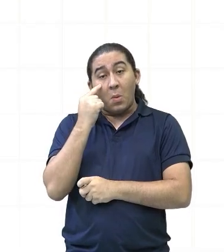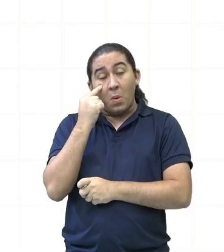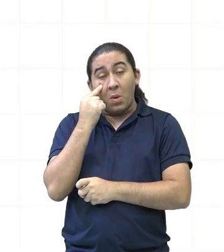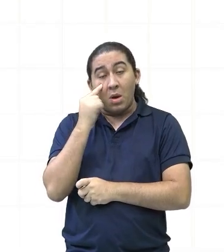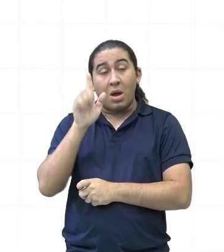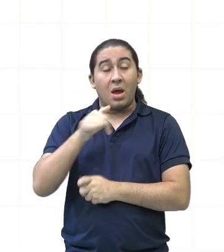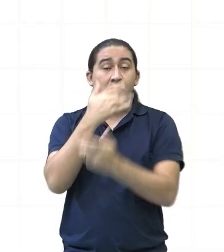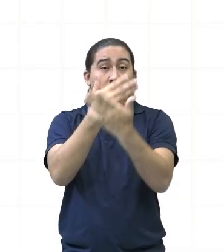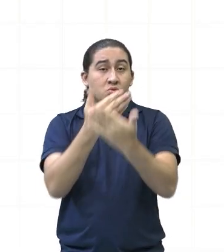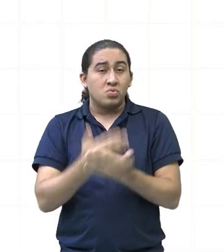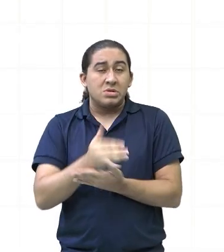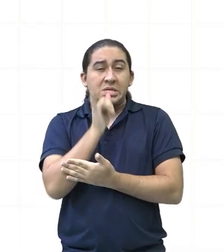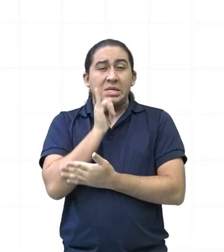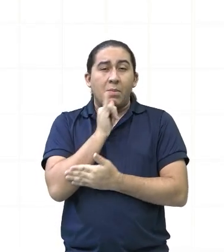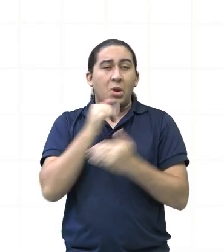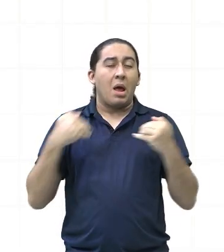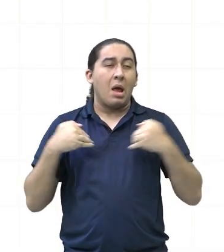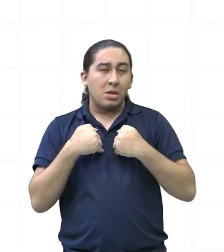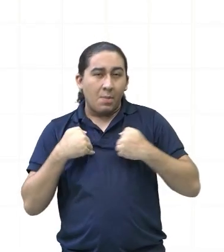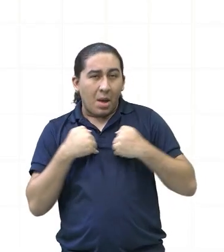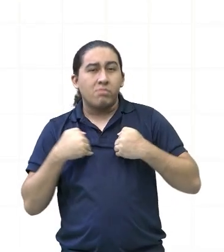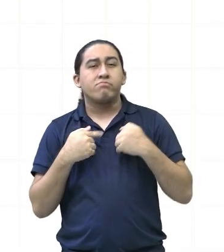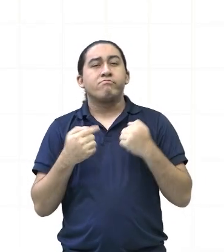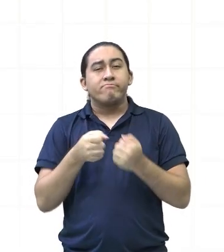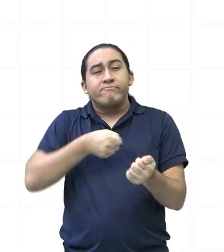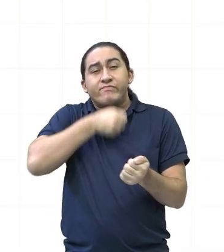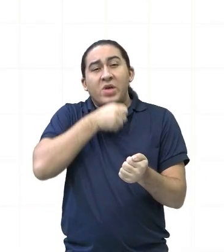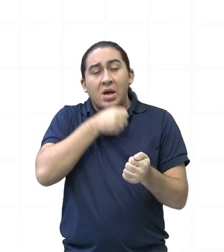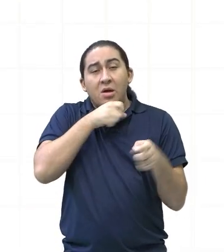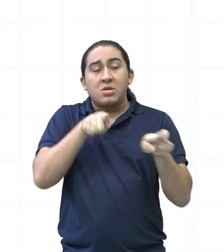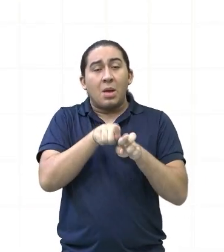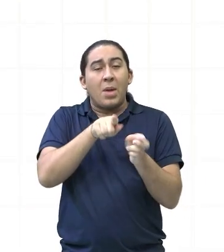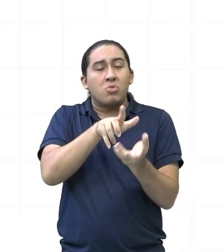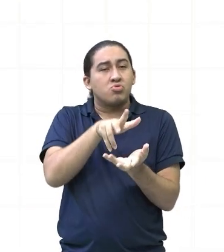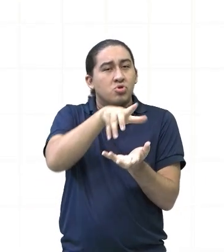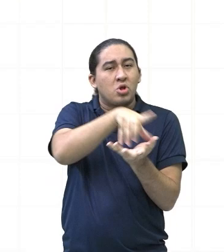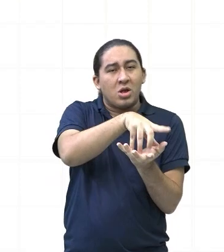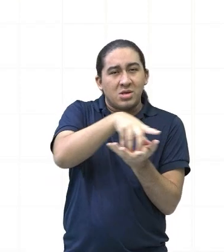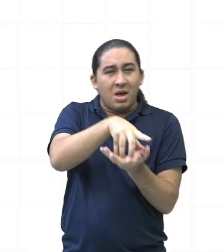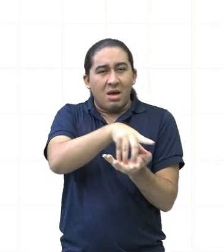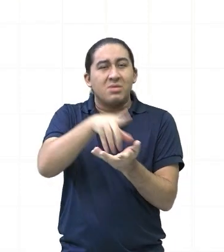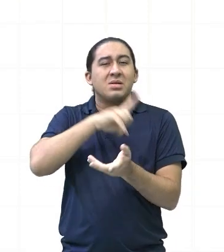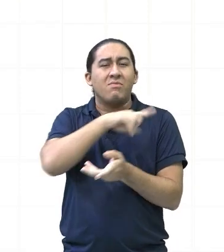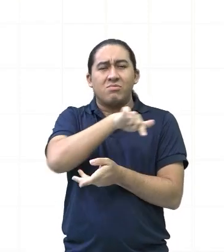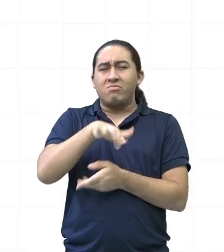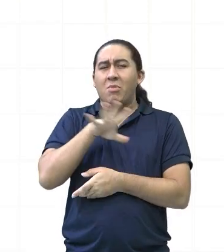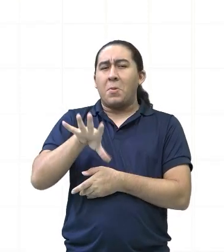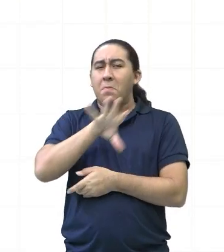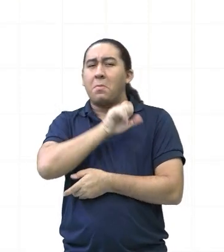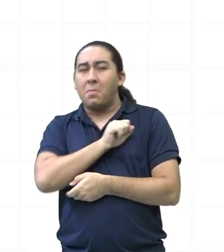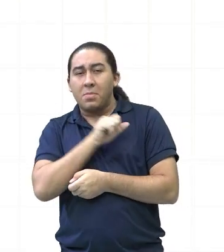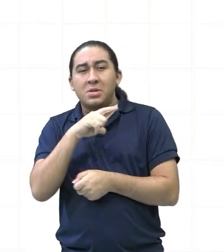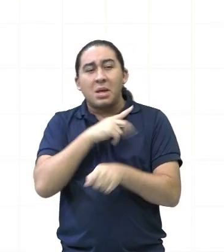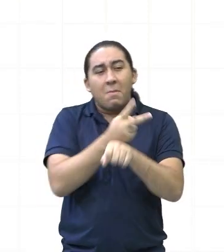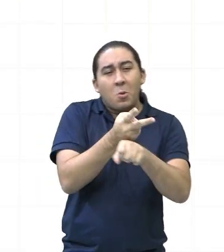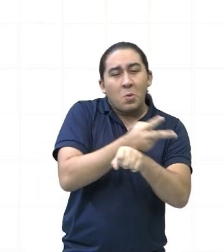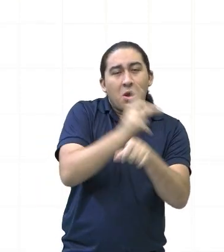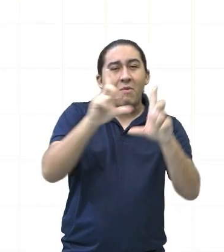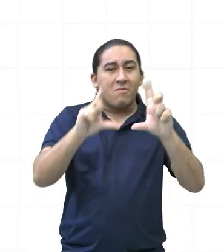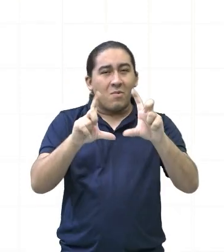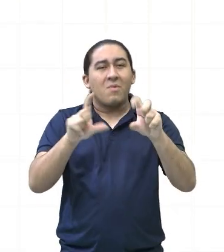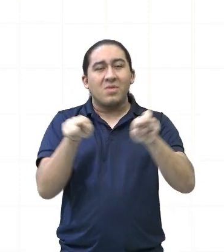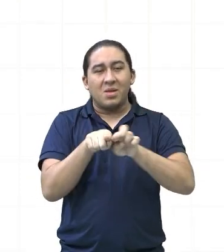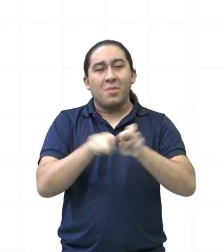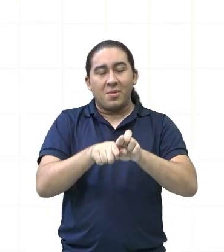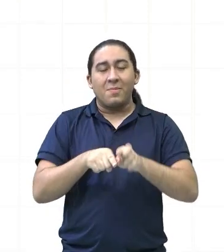de animais antigos, até mesmo os dinossauros, né? O povo do sexto ano adora ir buscar um dinossauro, um tiranossauro rex